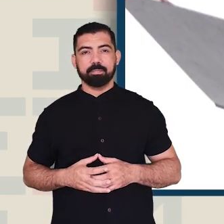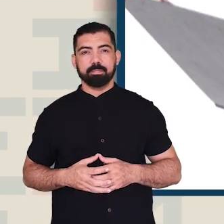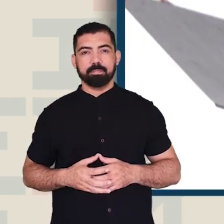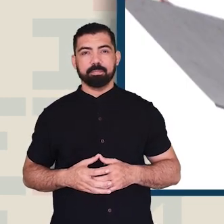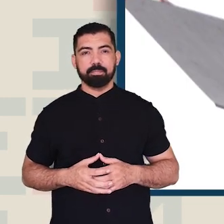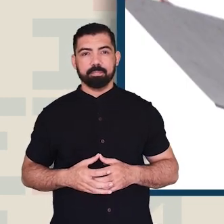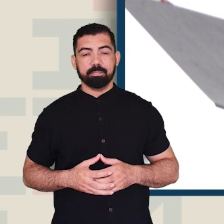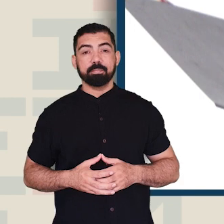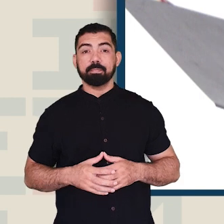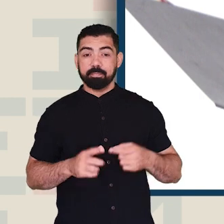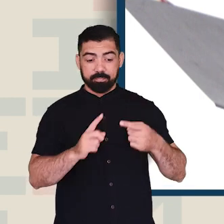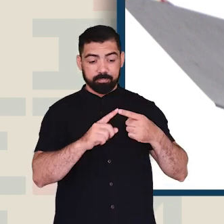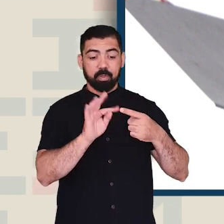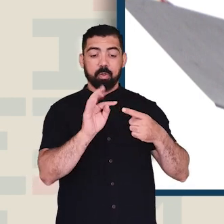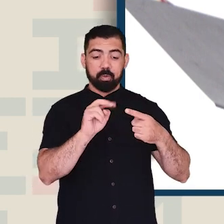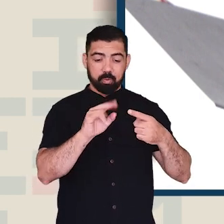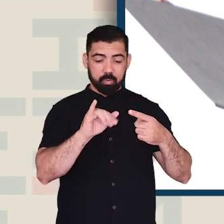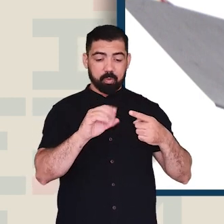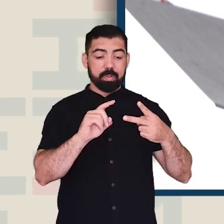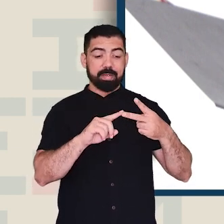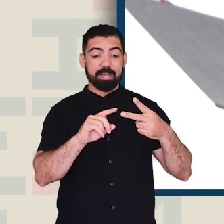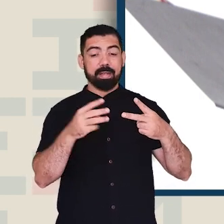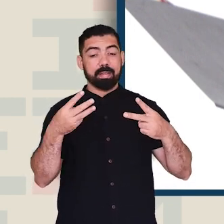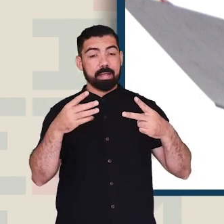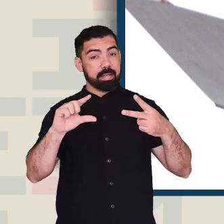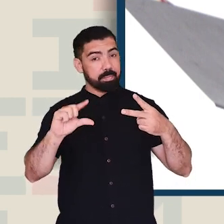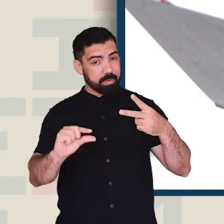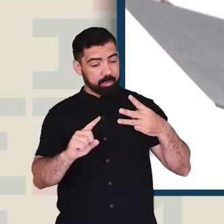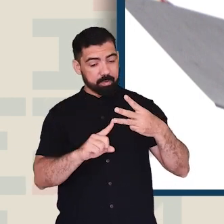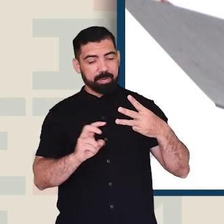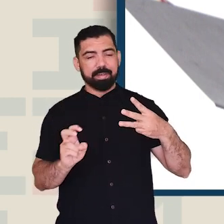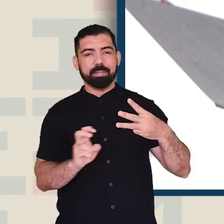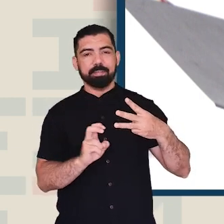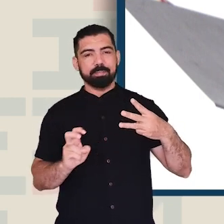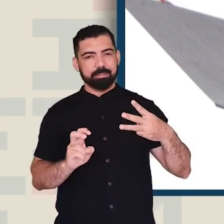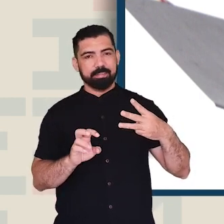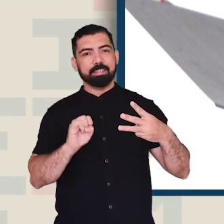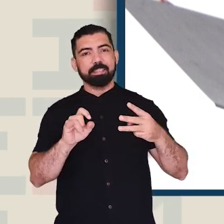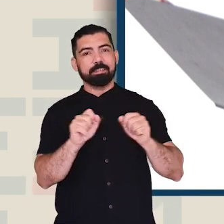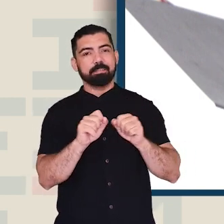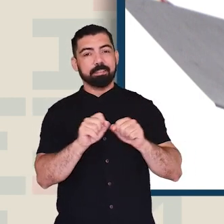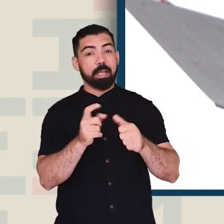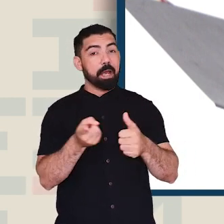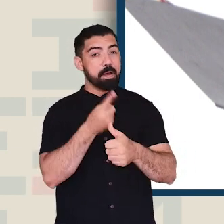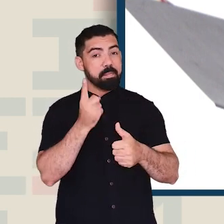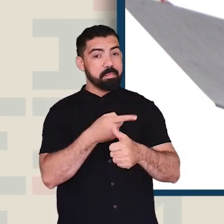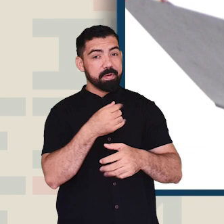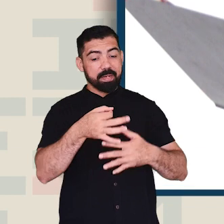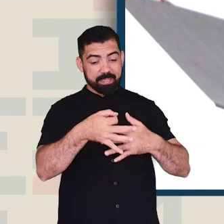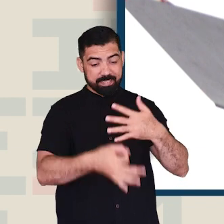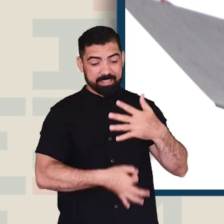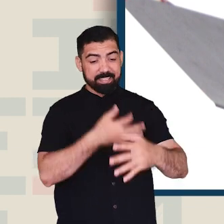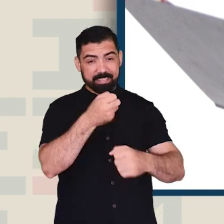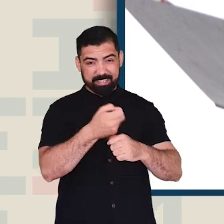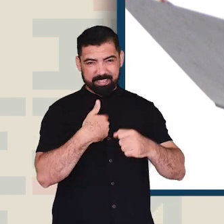eu tenho a tônica, a terça menor e a quinta, né? Então, se eu fizer aquela primeira escala que eu